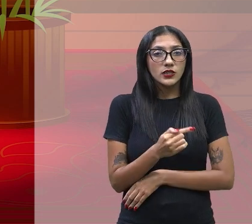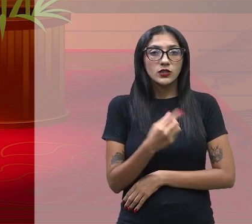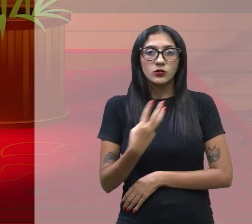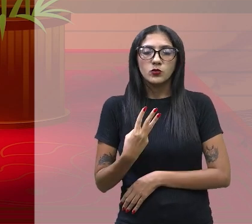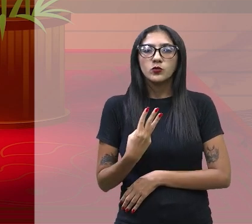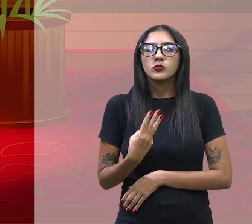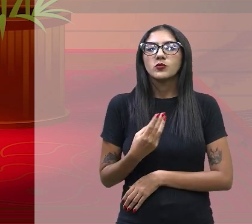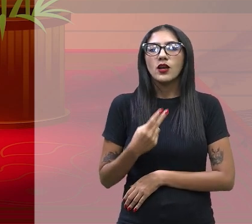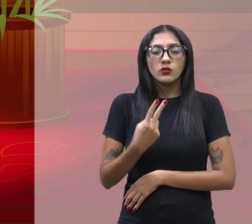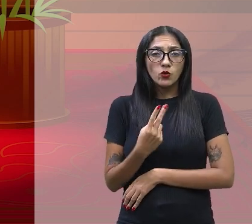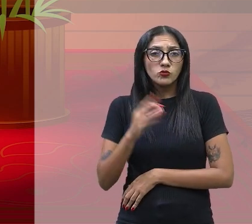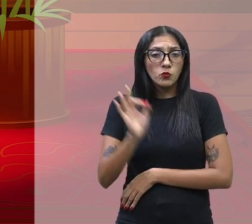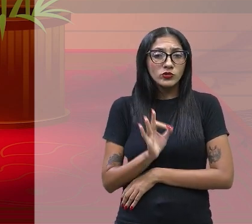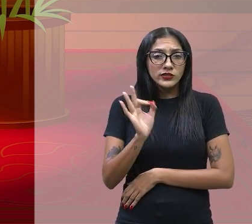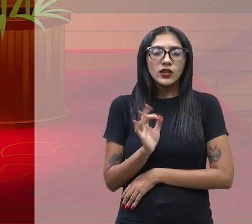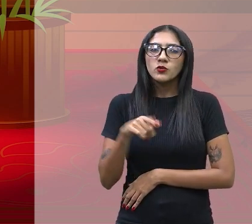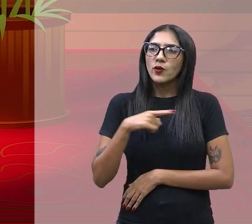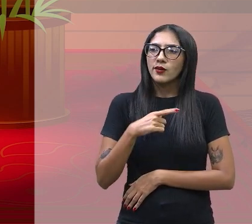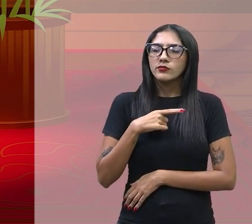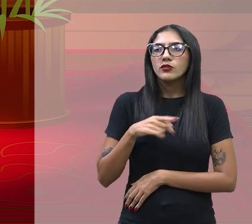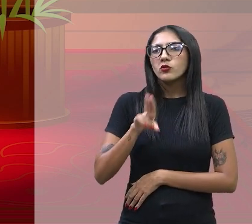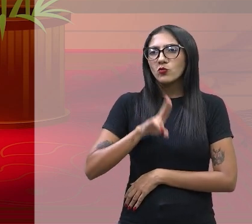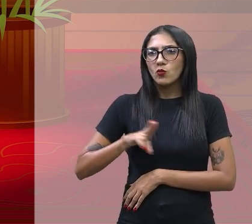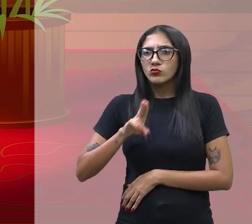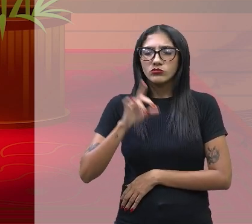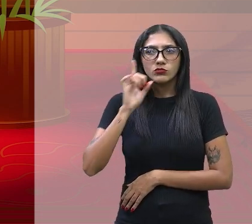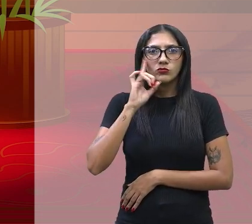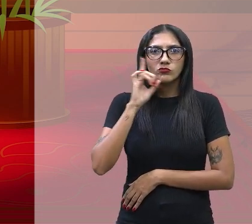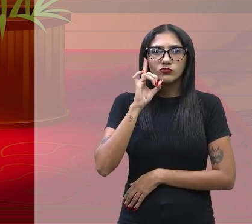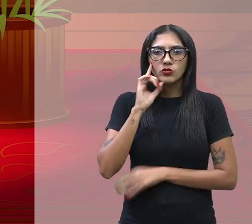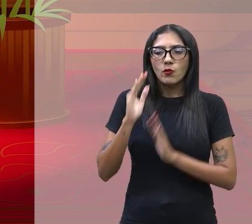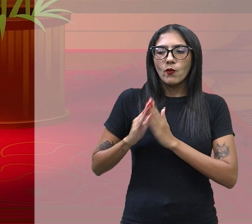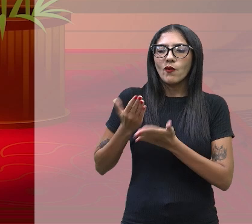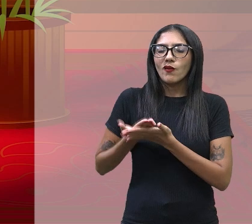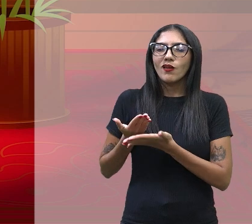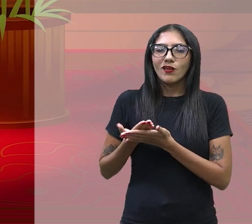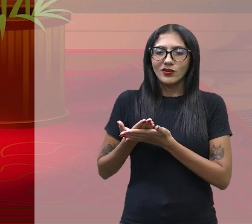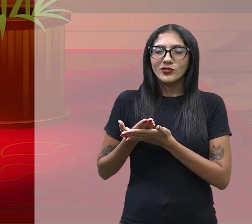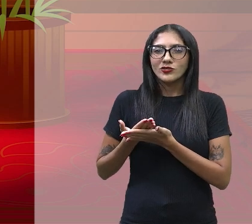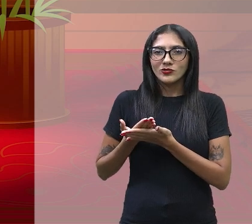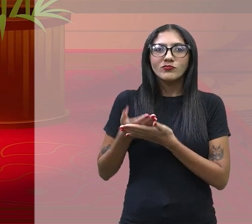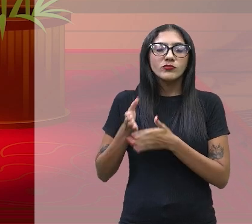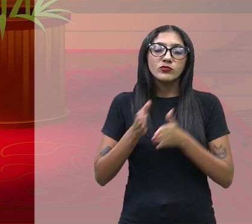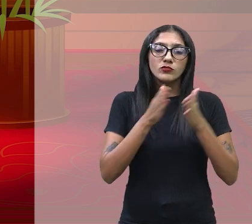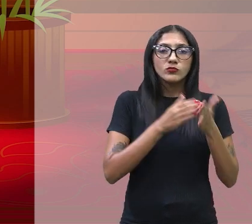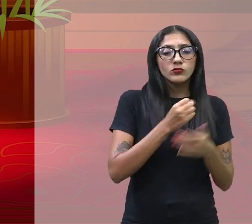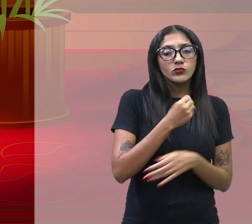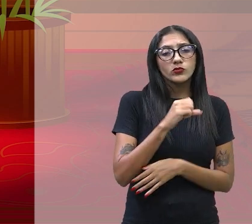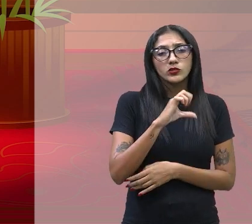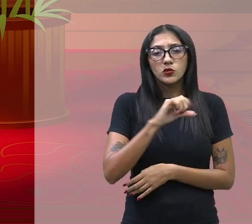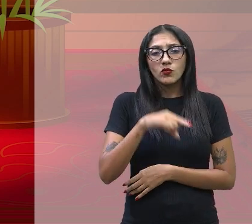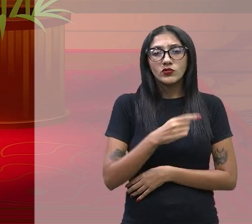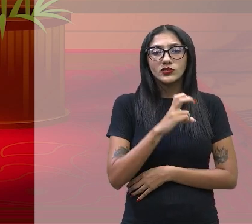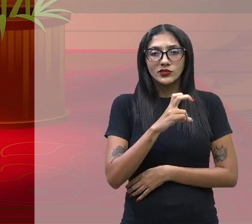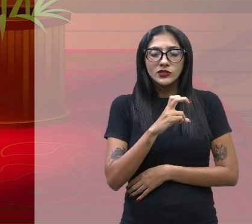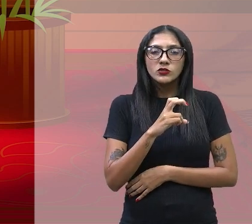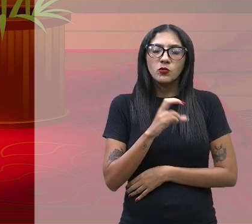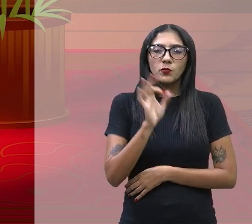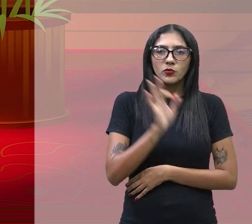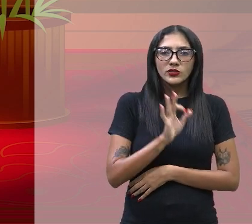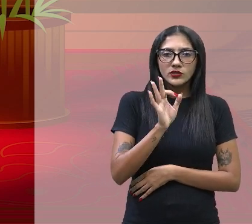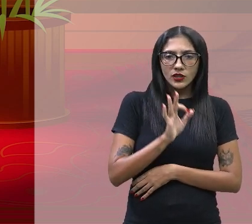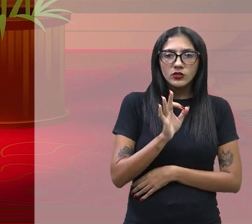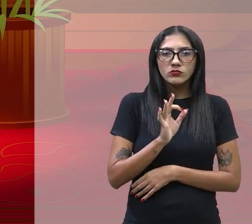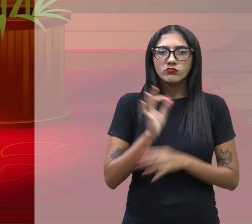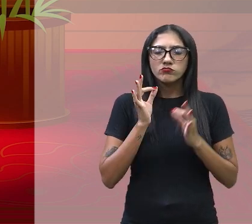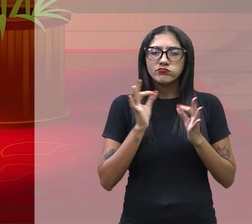72% admitiram que têm esse hábito na escola e 89,5% fazem provas, lições